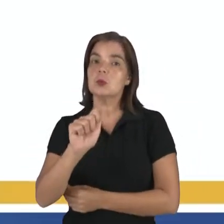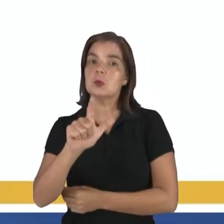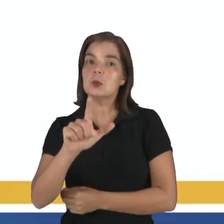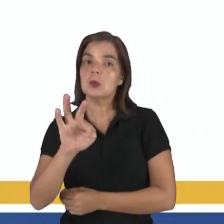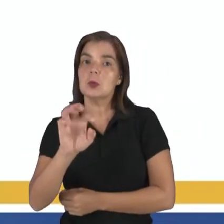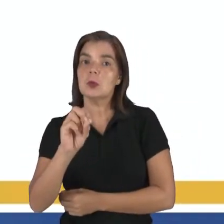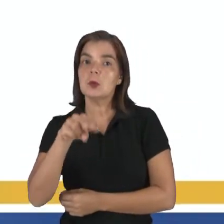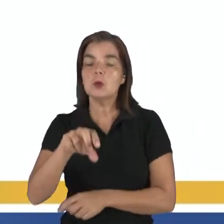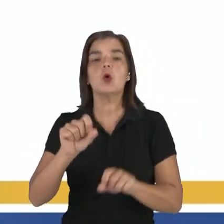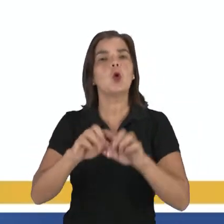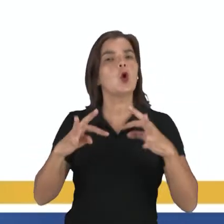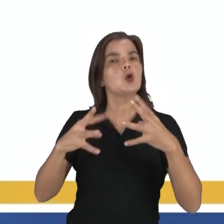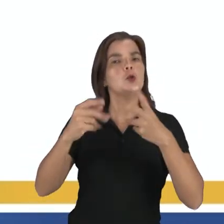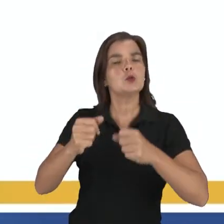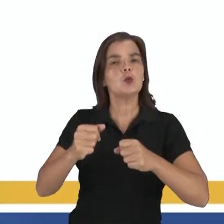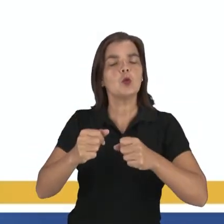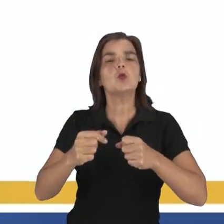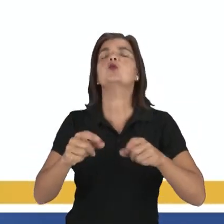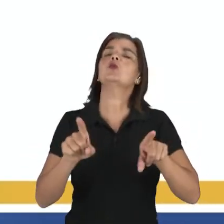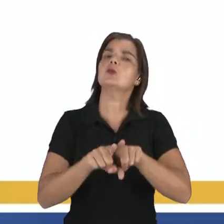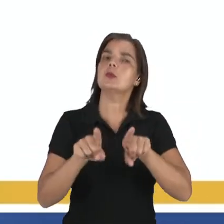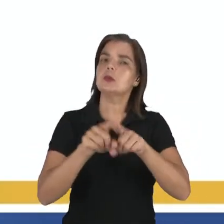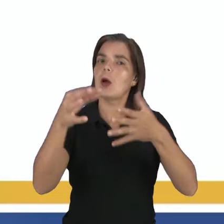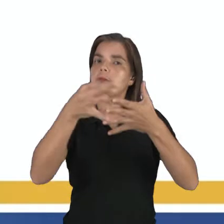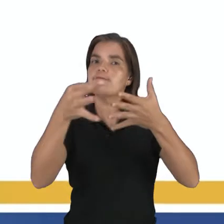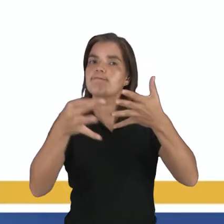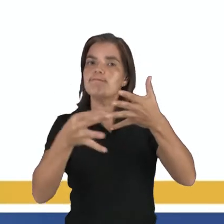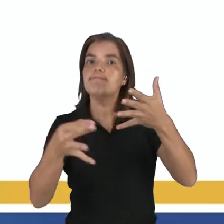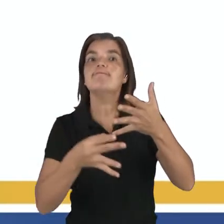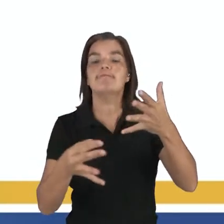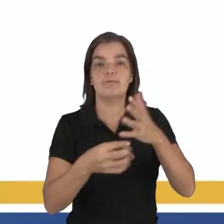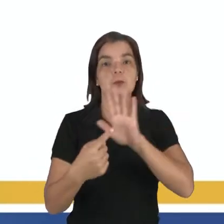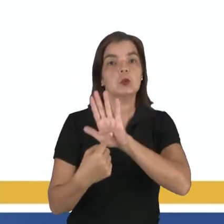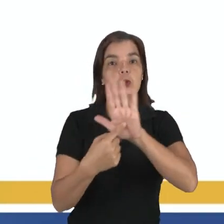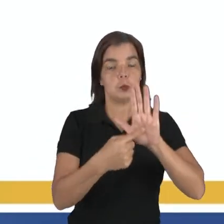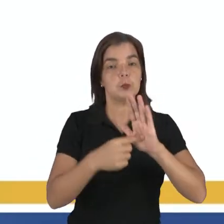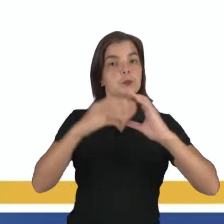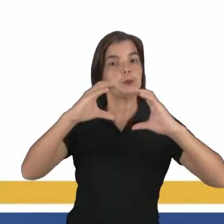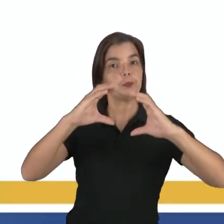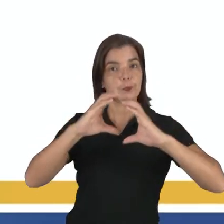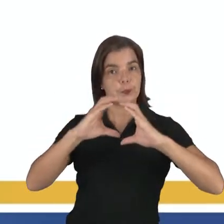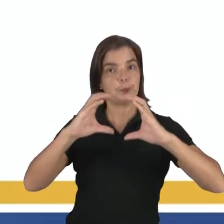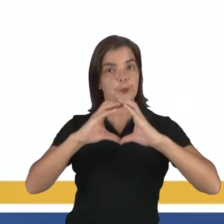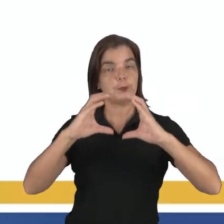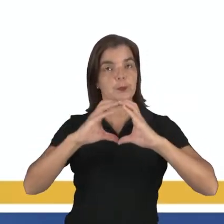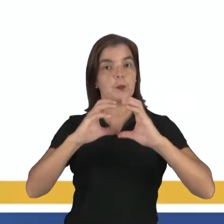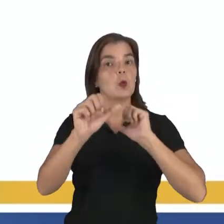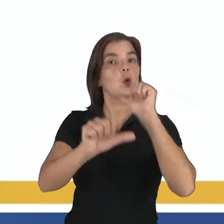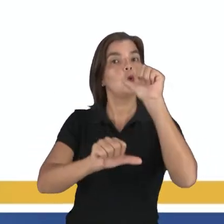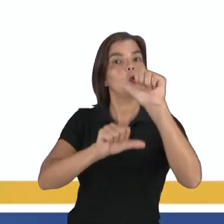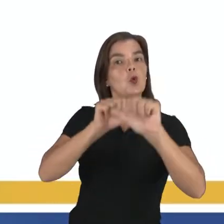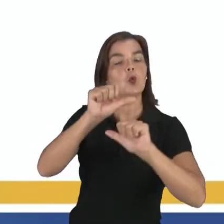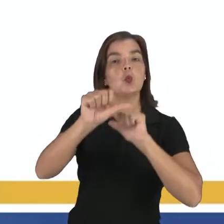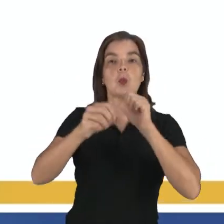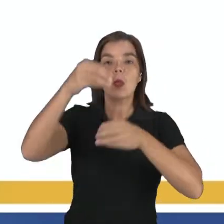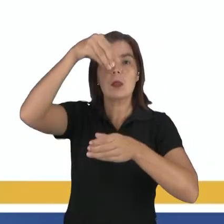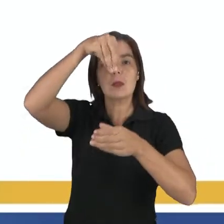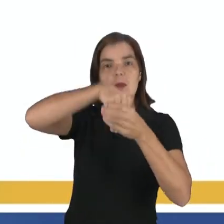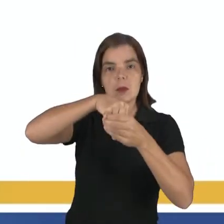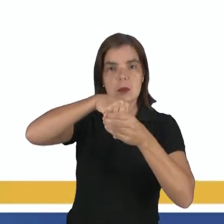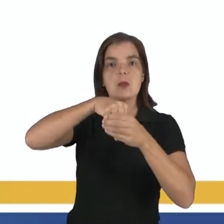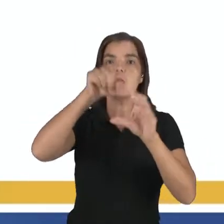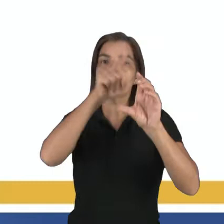pode observar? Todos os elementos químicos têm a representação de uma bola e o que muda é o símbolo dentro